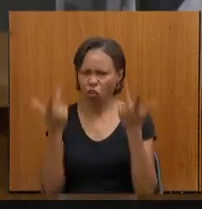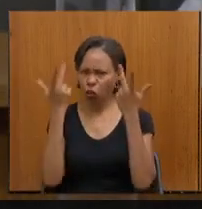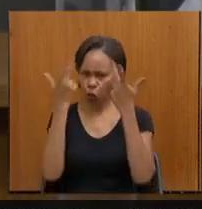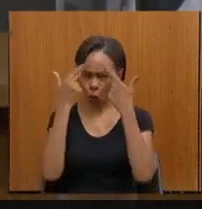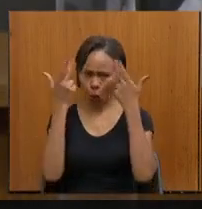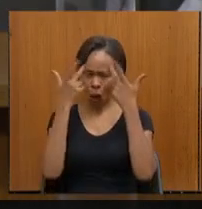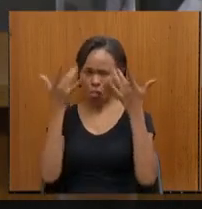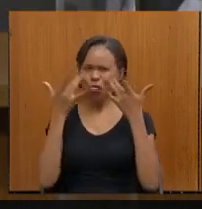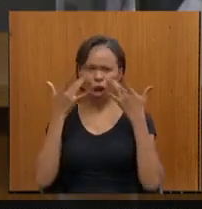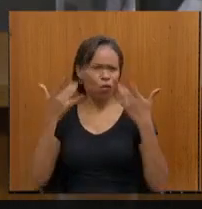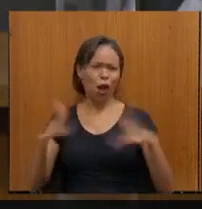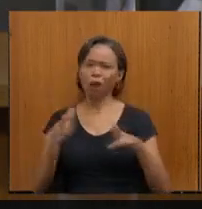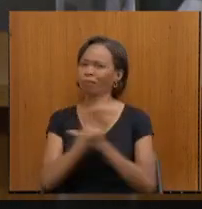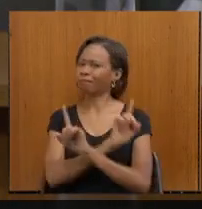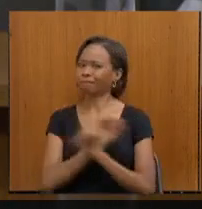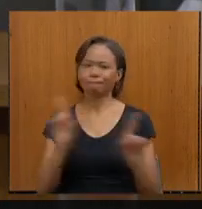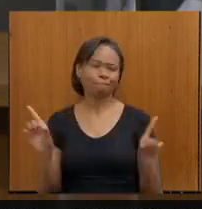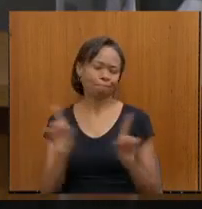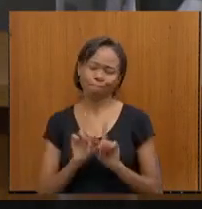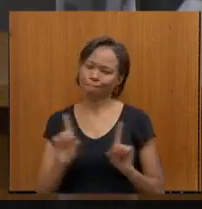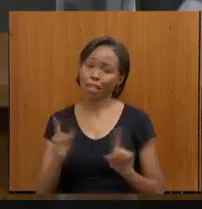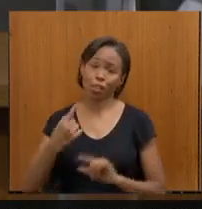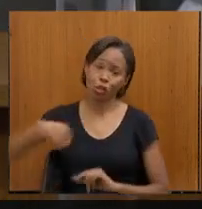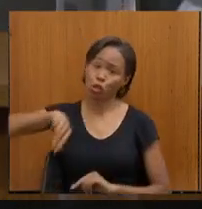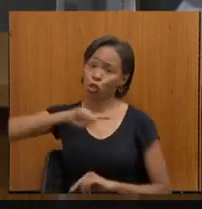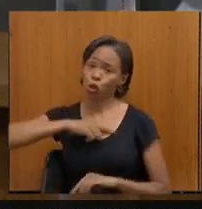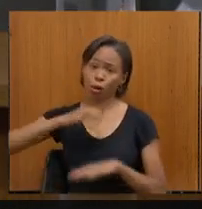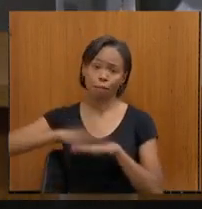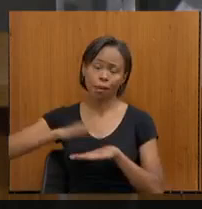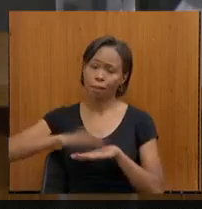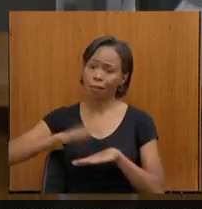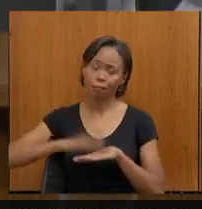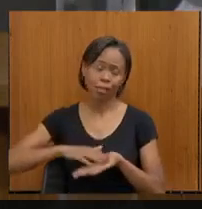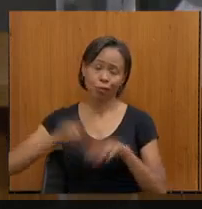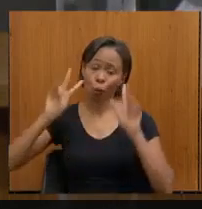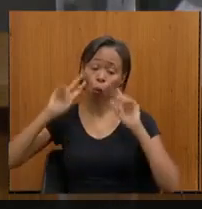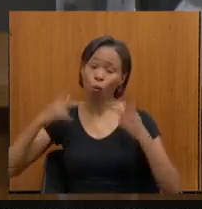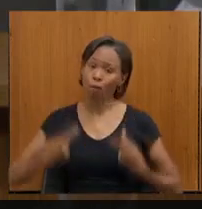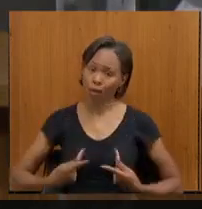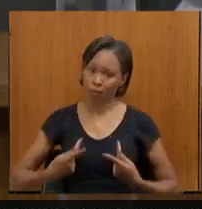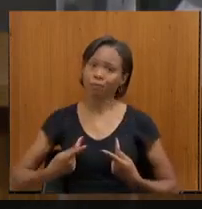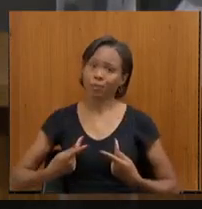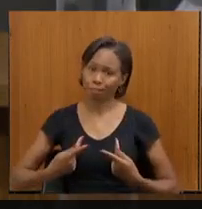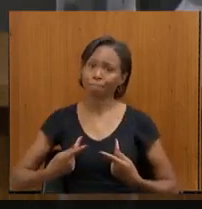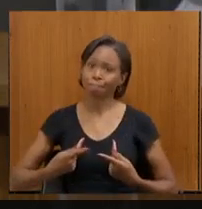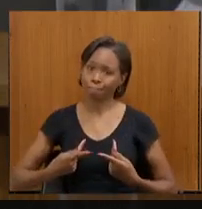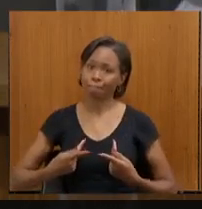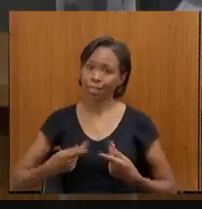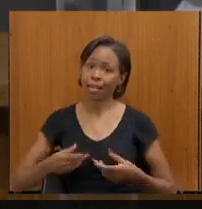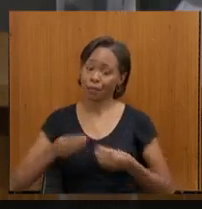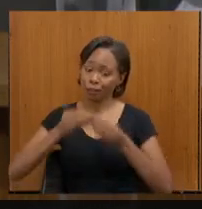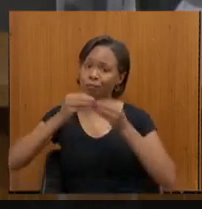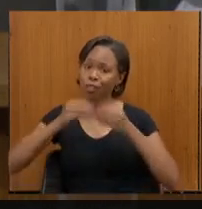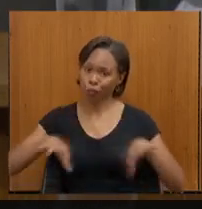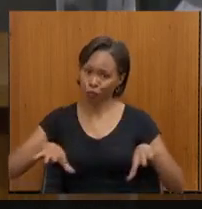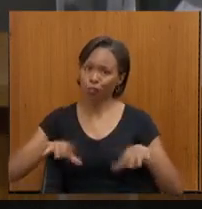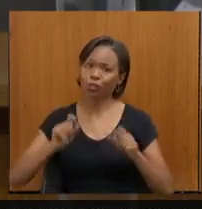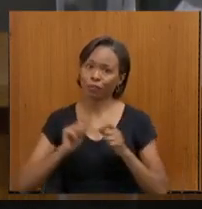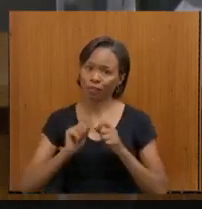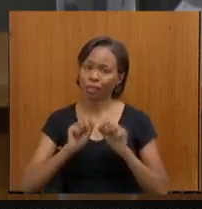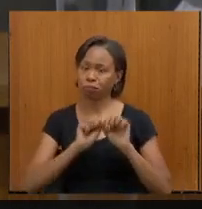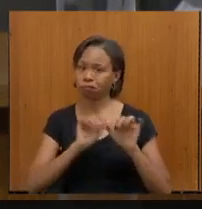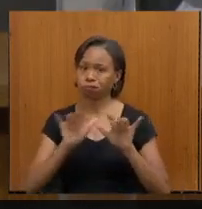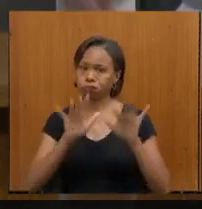sua fenômeno que nós seus humano a cidade realmente está causando então por isso existe dessa